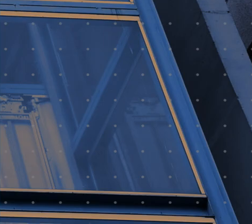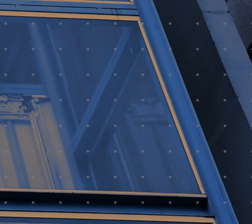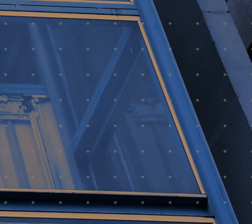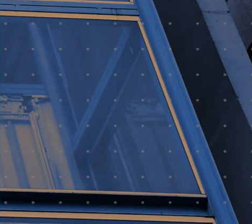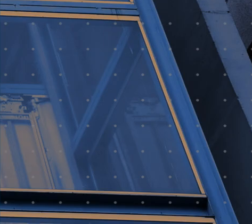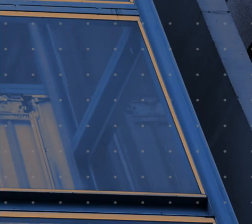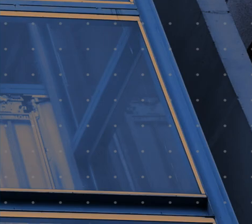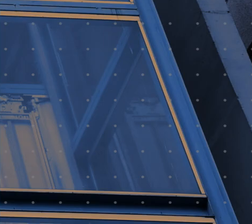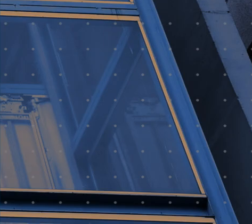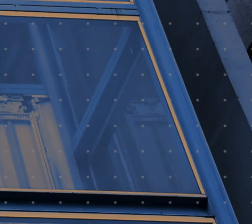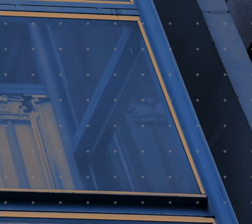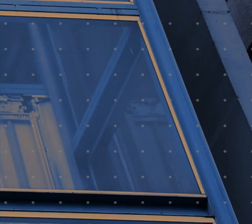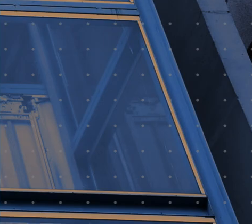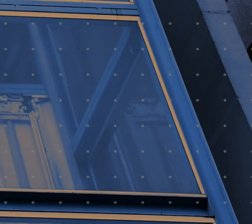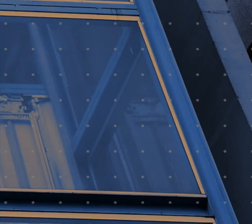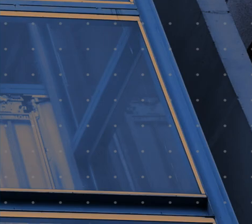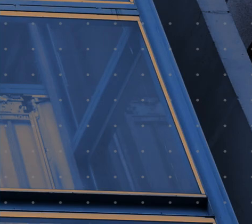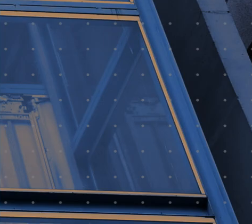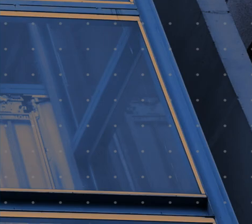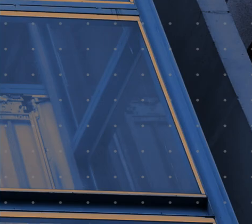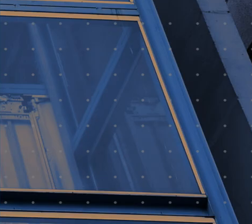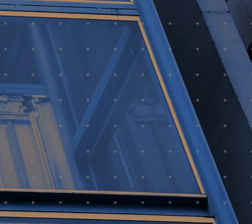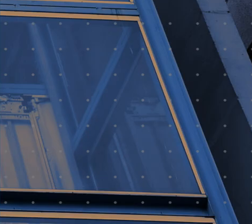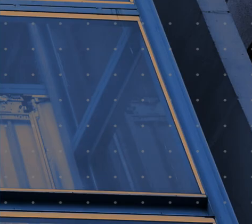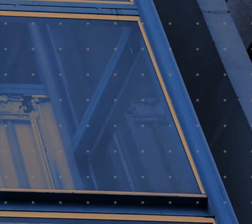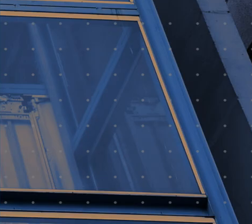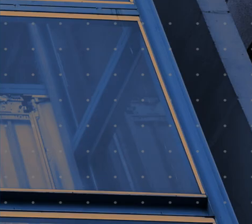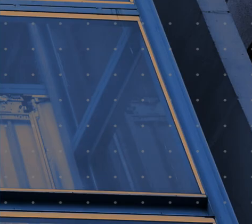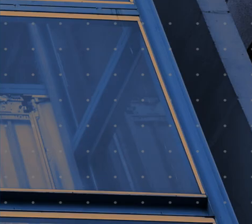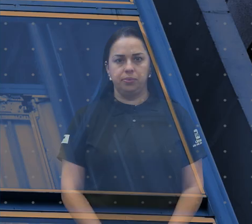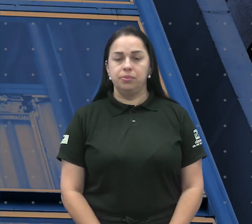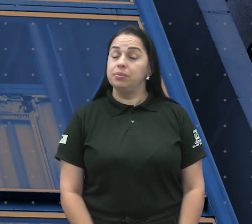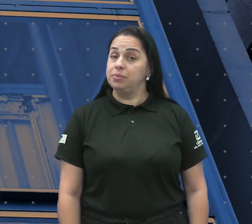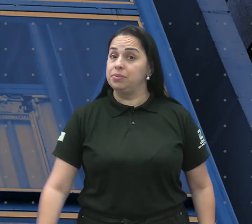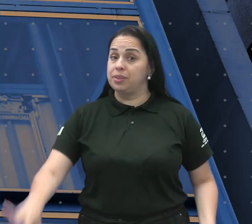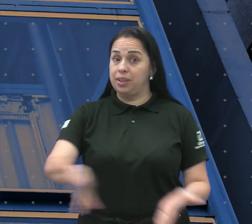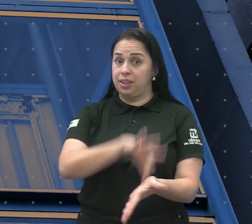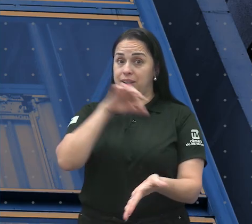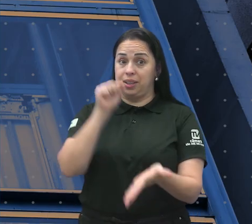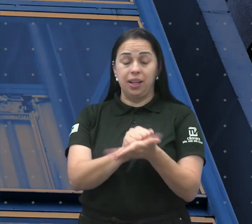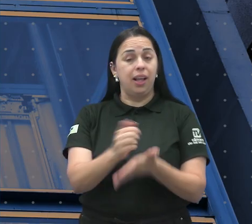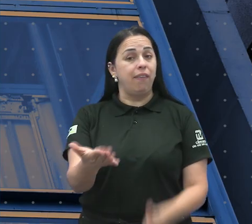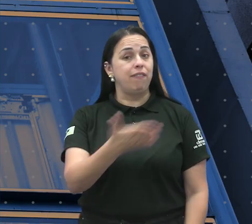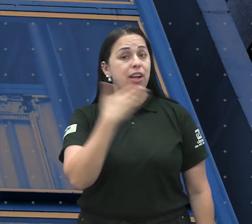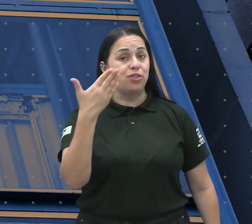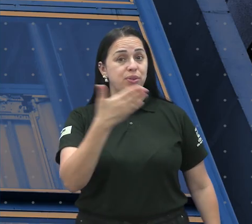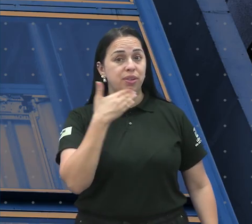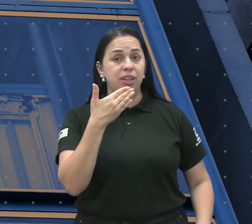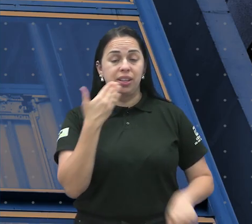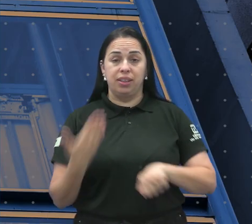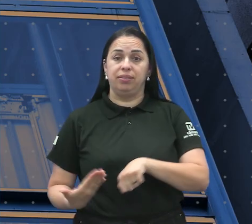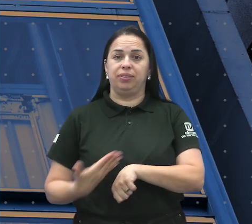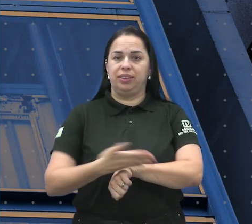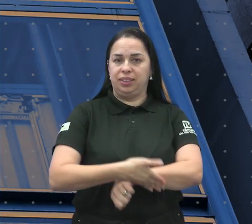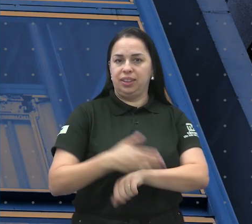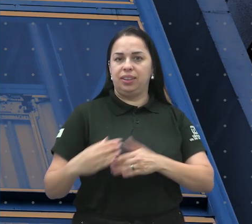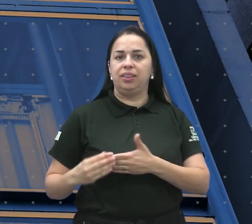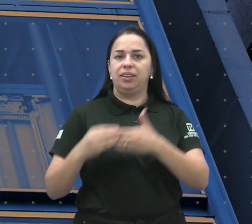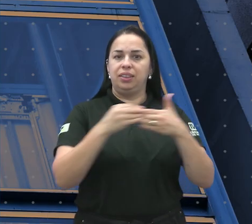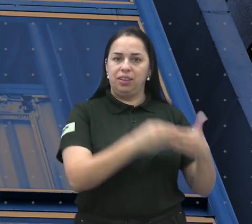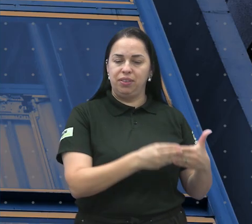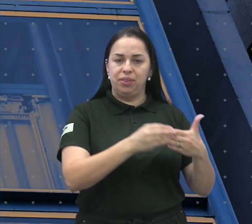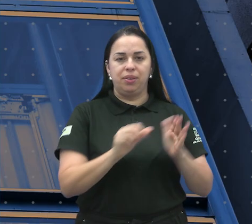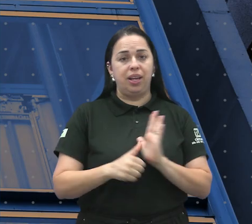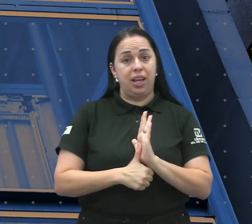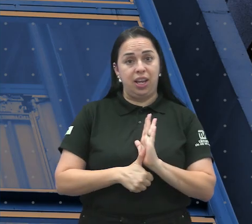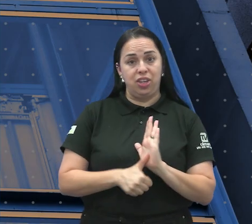de teleatendimento ativo, teleoperador de apoio. Para se candidatar é fácil, é só comparecer